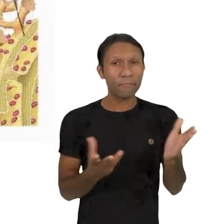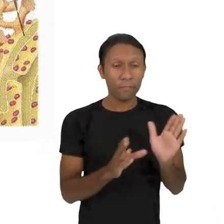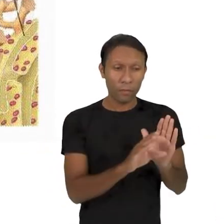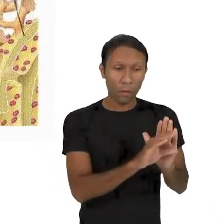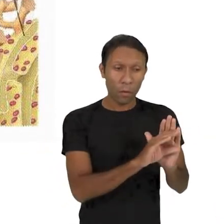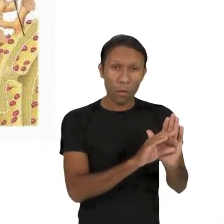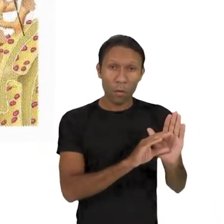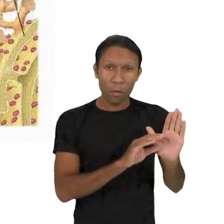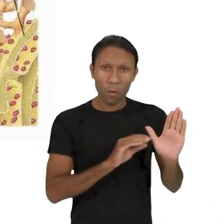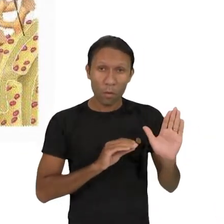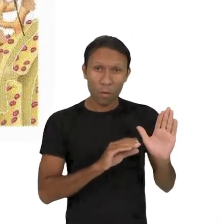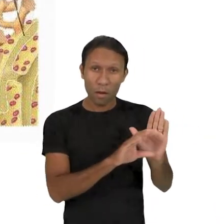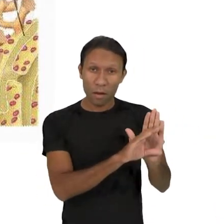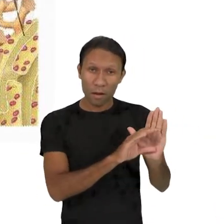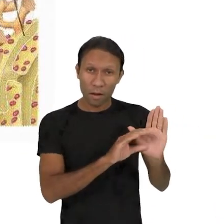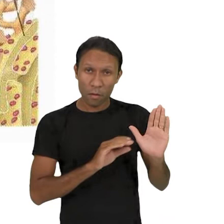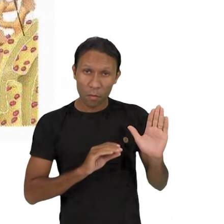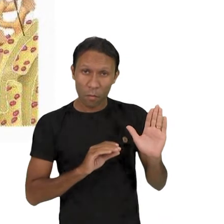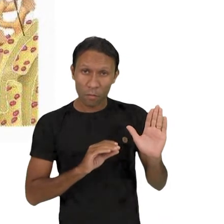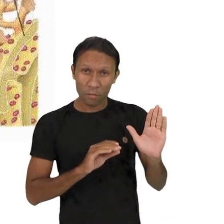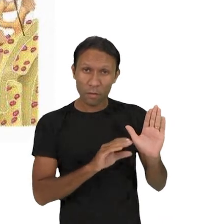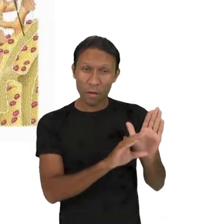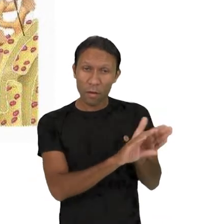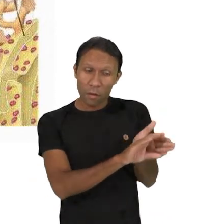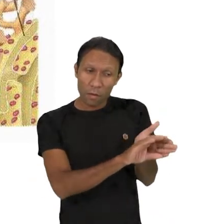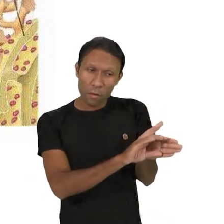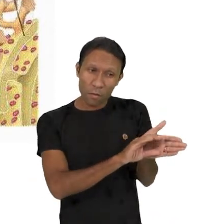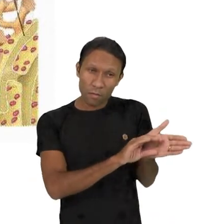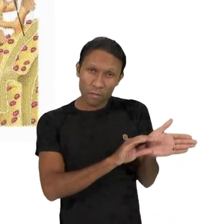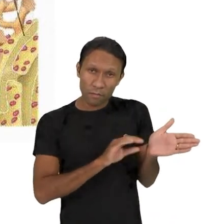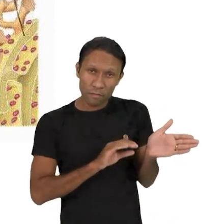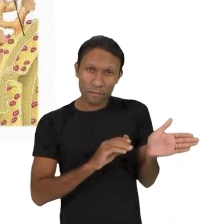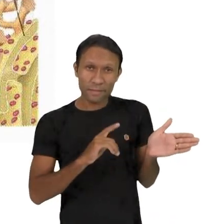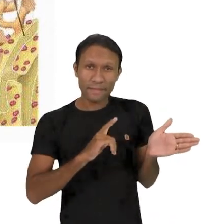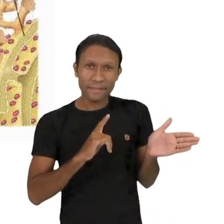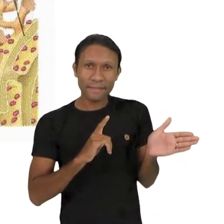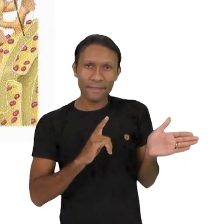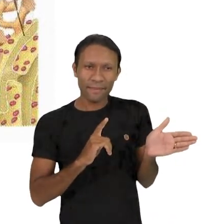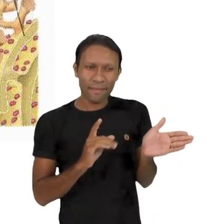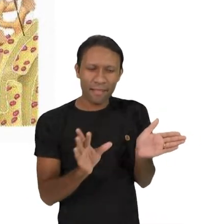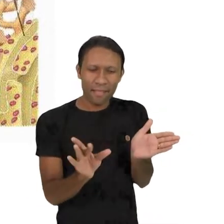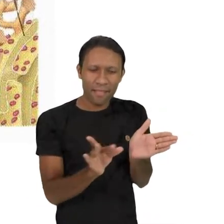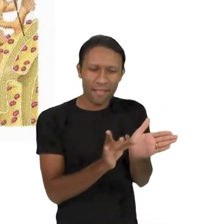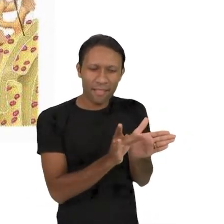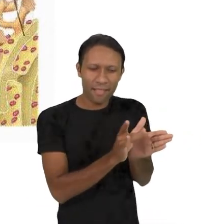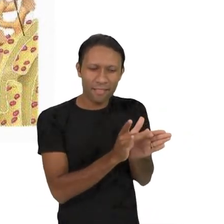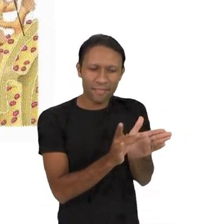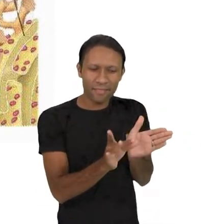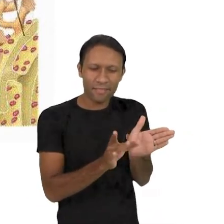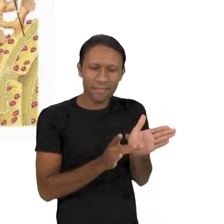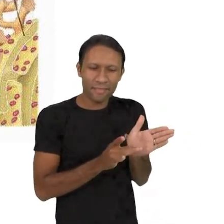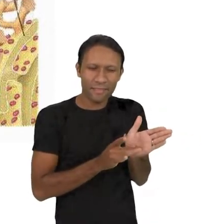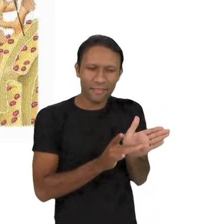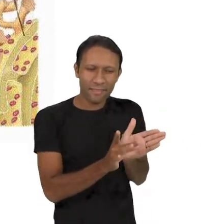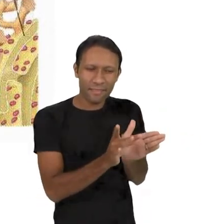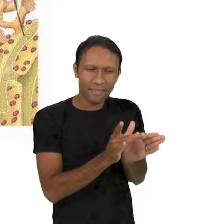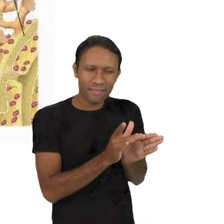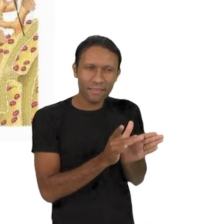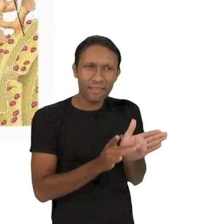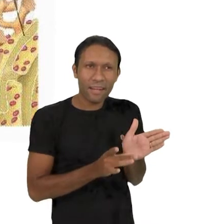endoplasmático rugoso, nele, você tem vinculado, anexado,